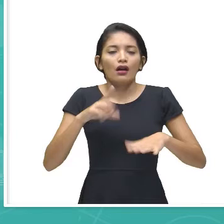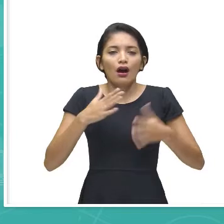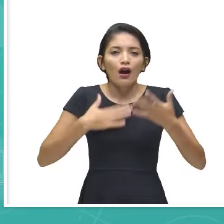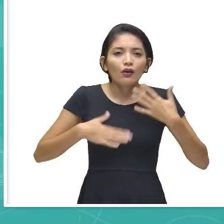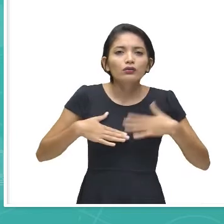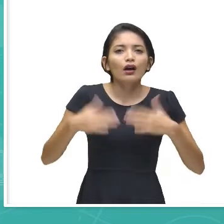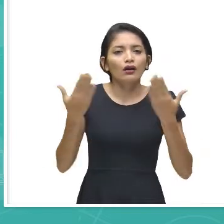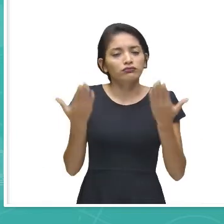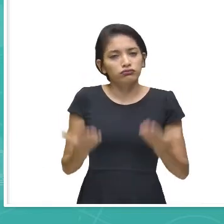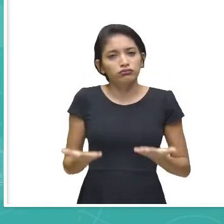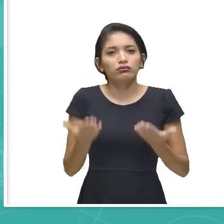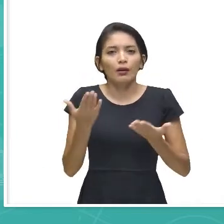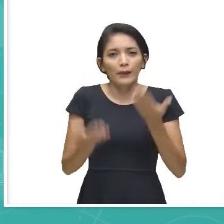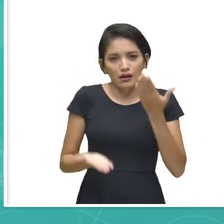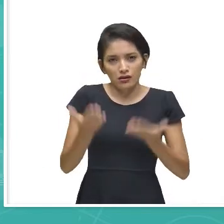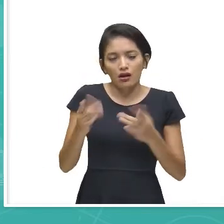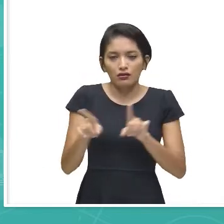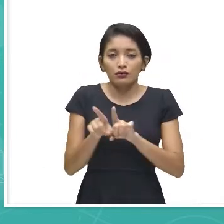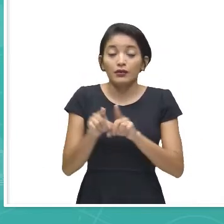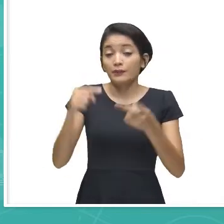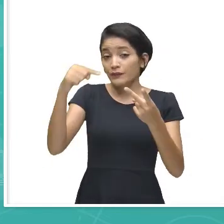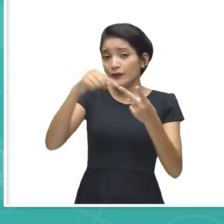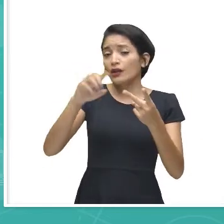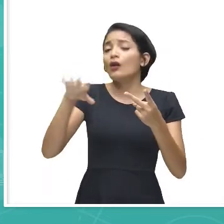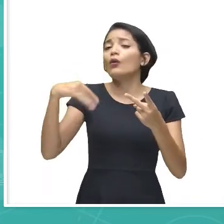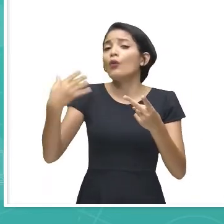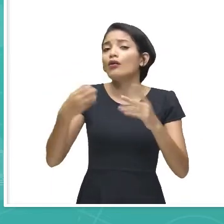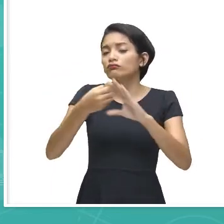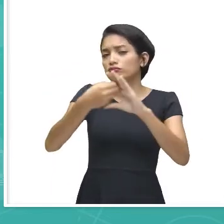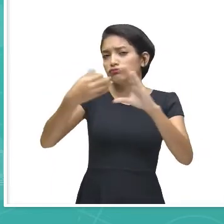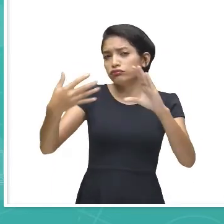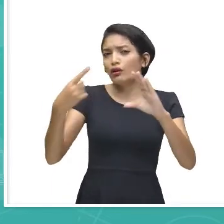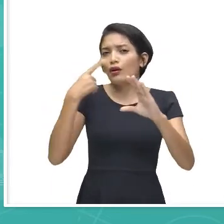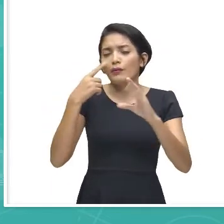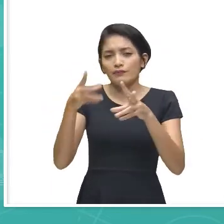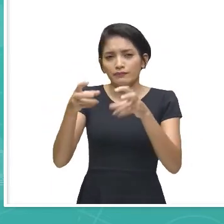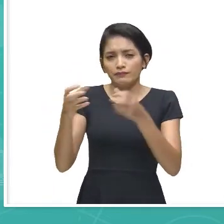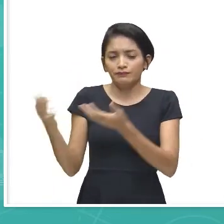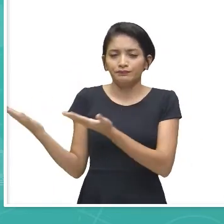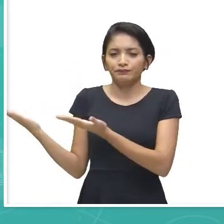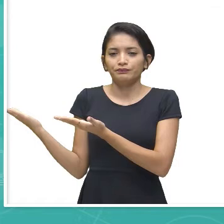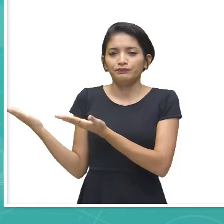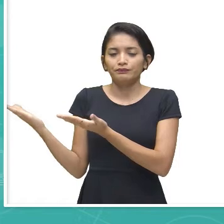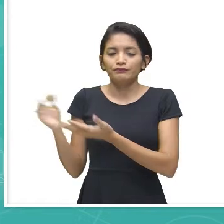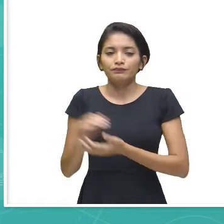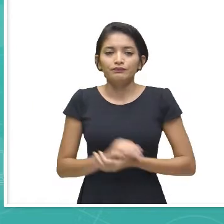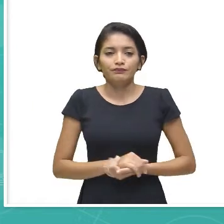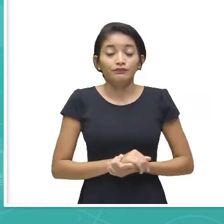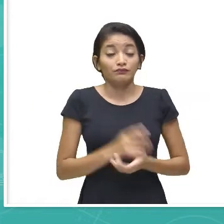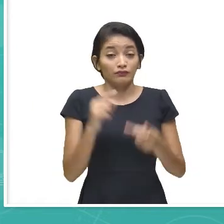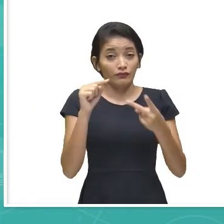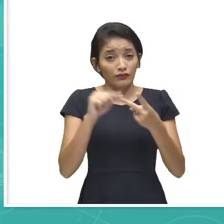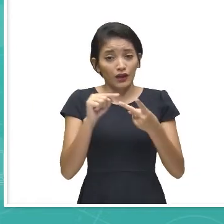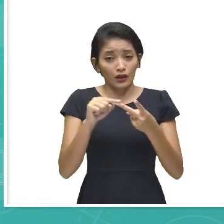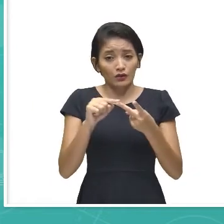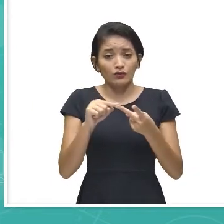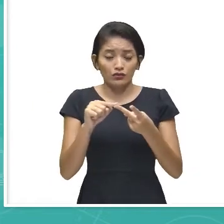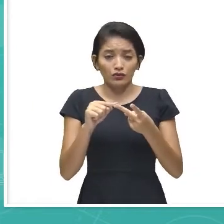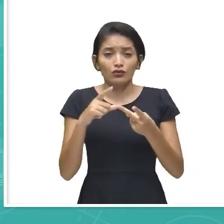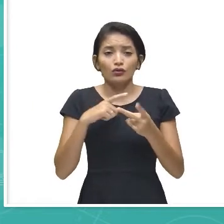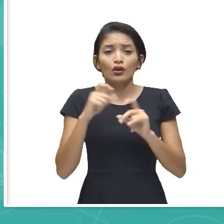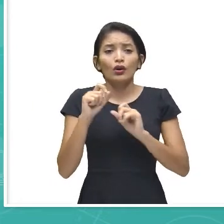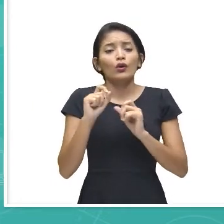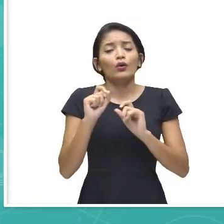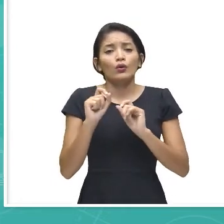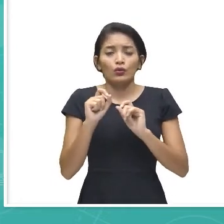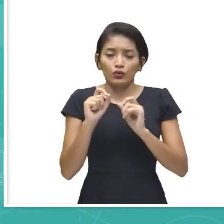o ectomorfo. Vamos ver quais são as características? Então, observem aqui. O ectomorfo, ele tem uma